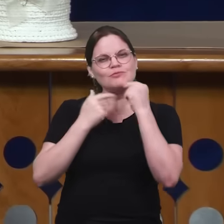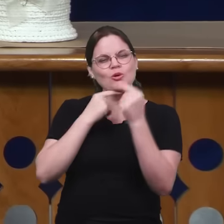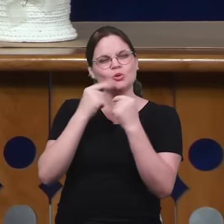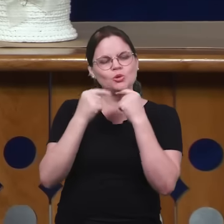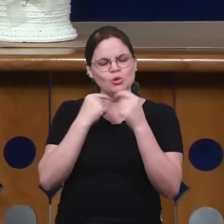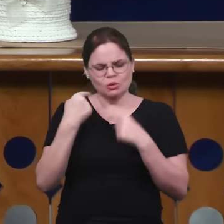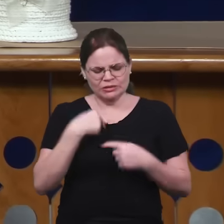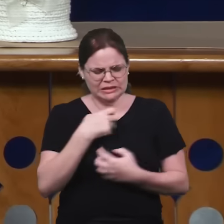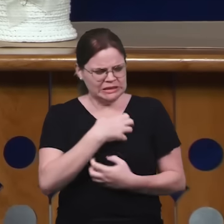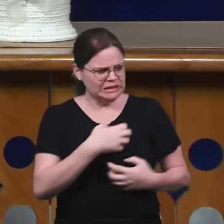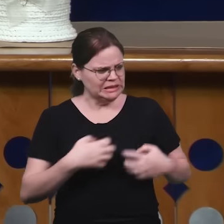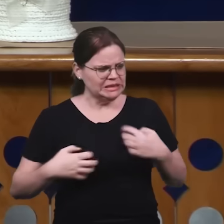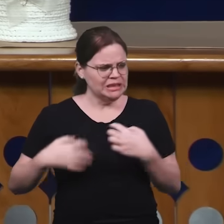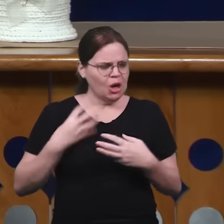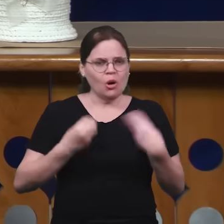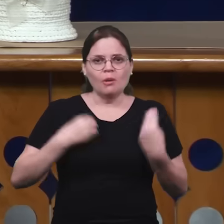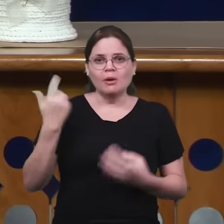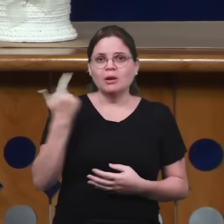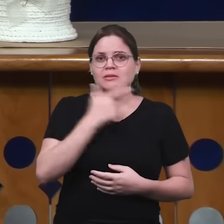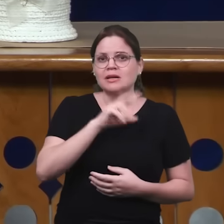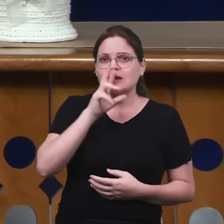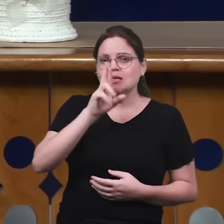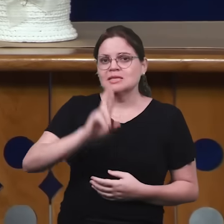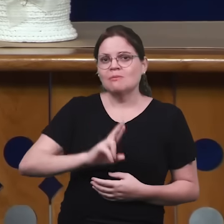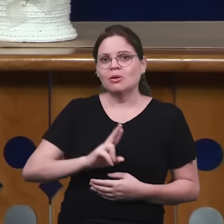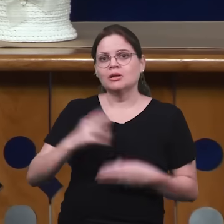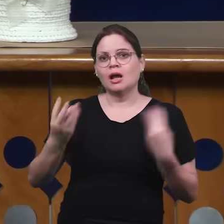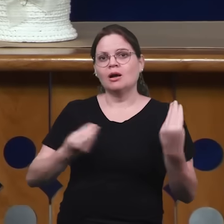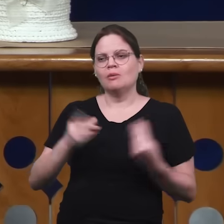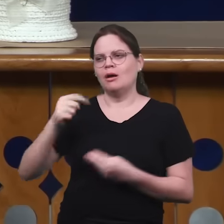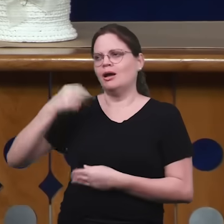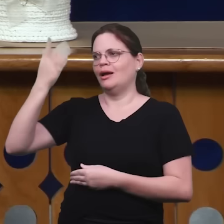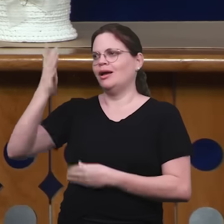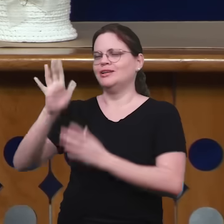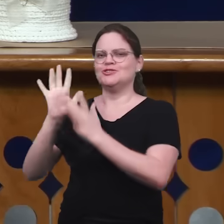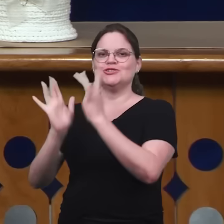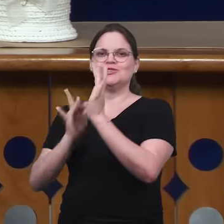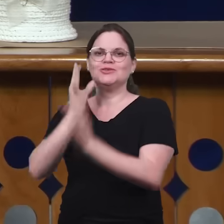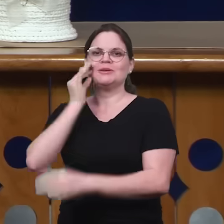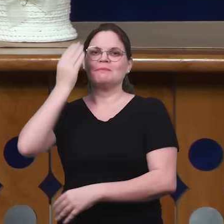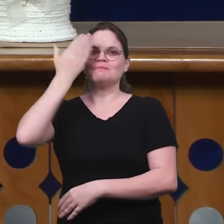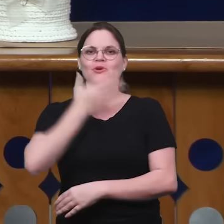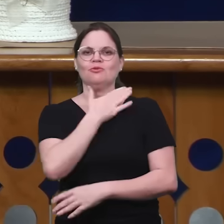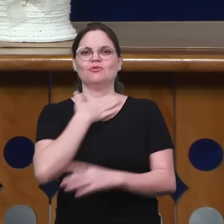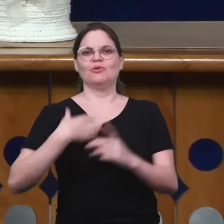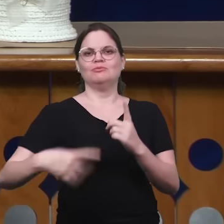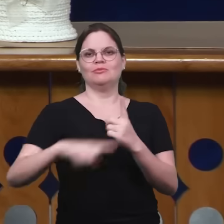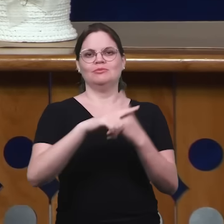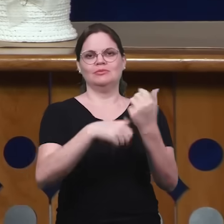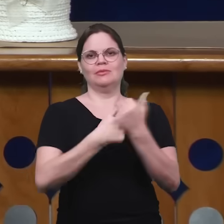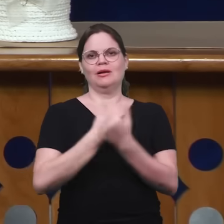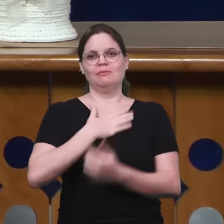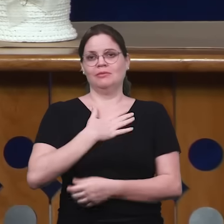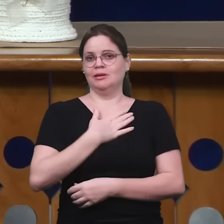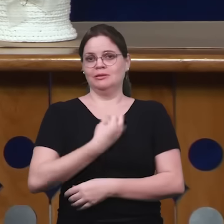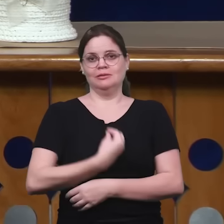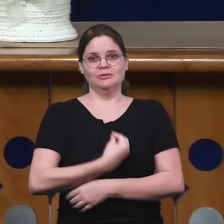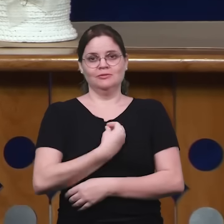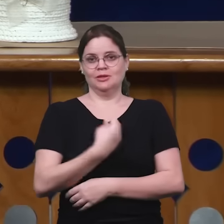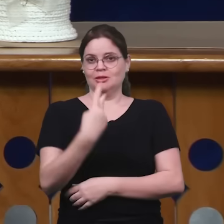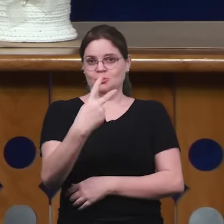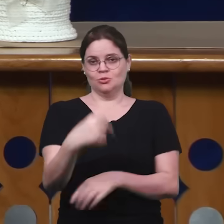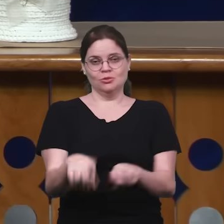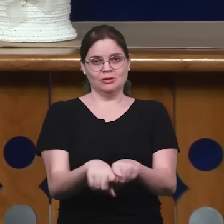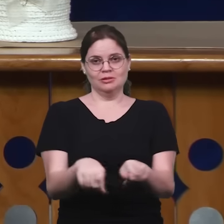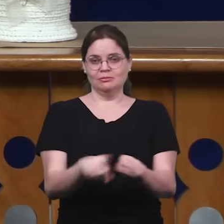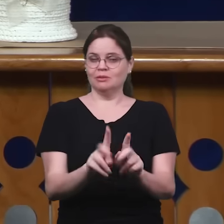pode vir daquele que provou na cruz do Calvário o seu amor por um homem, por você e por mim. Por isso que